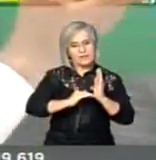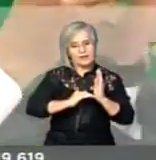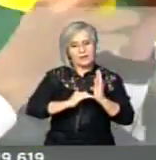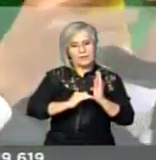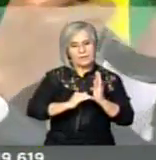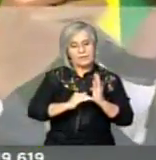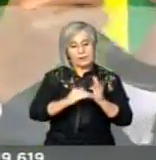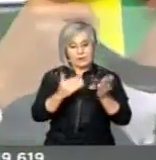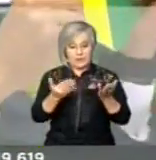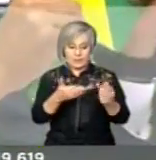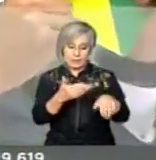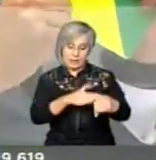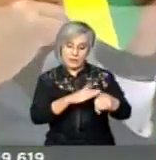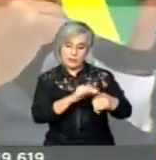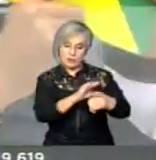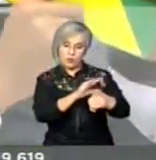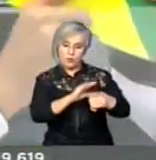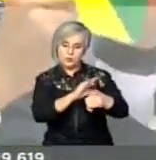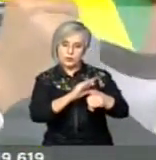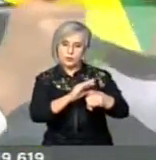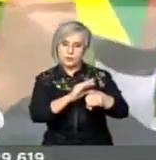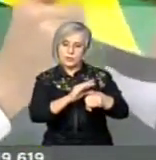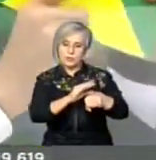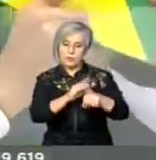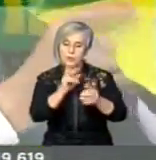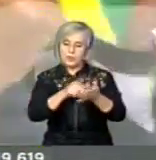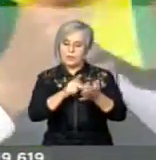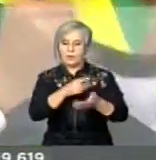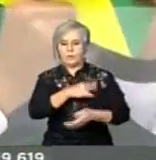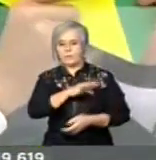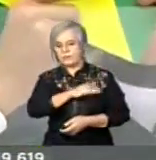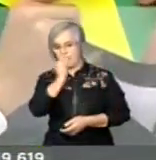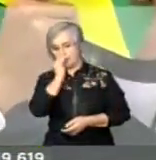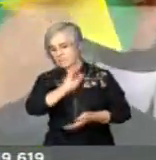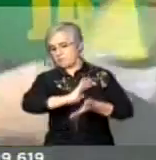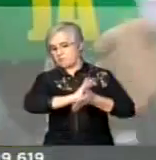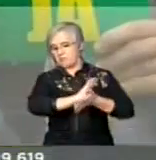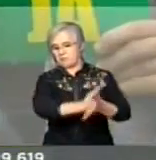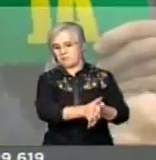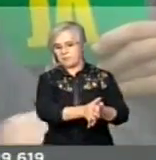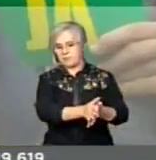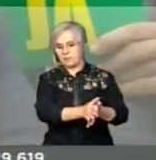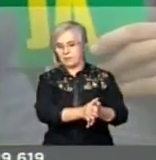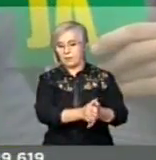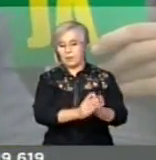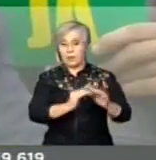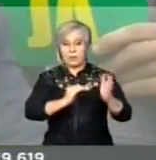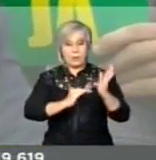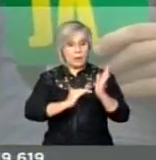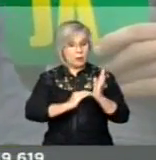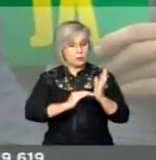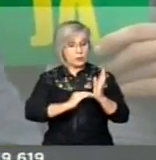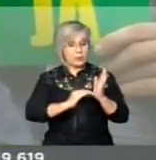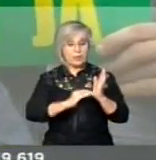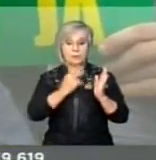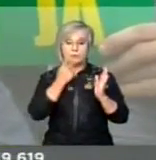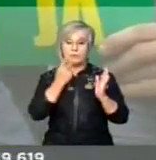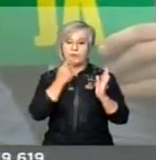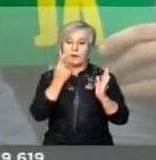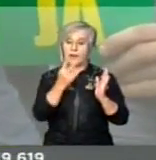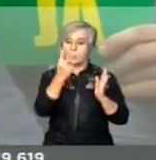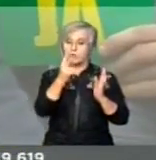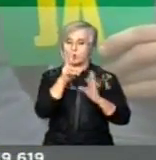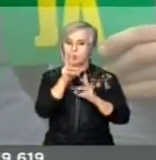essa Constituição, que o PT despreza no seu dia a dia do exercício do poder, ela estabelece que dois poderes